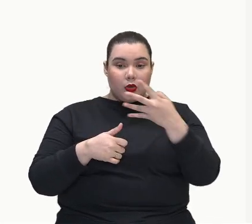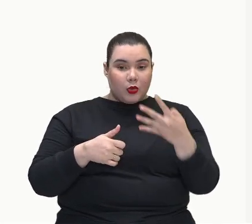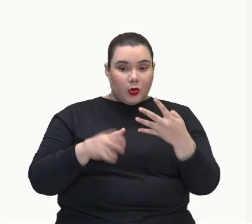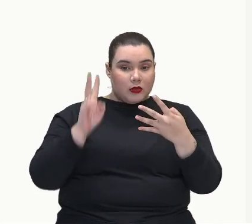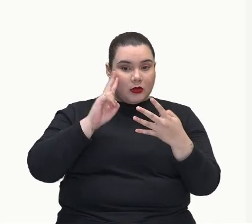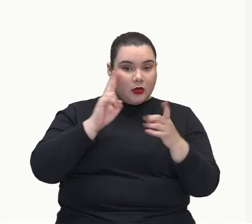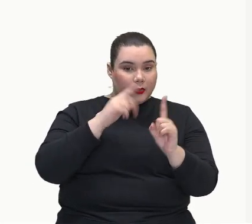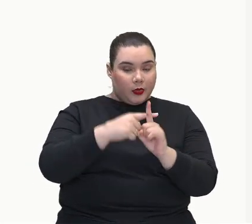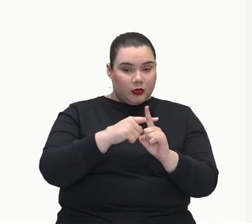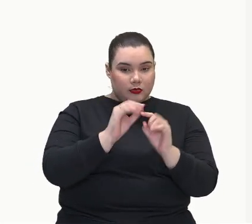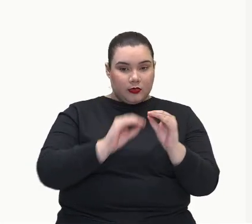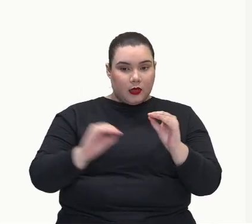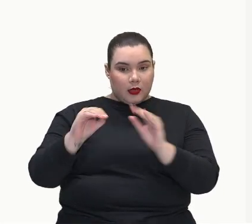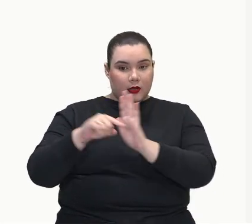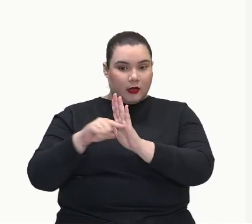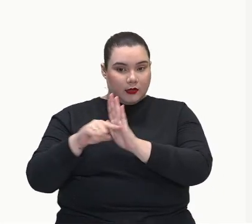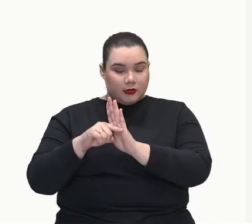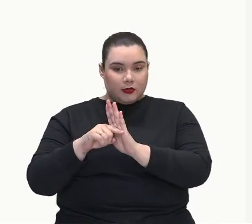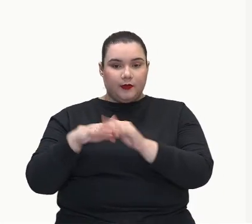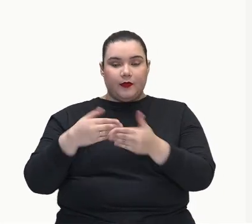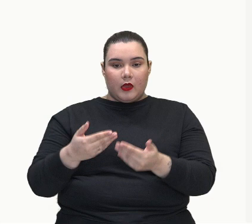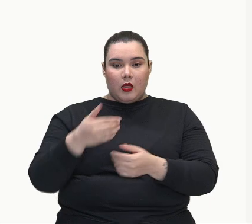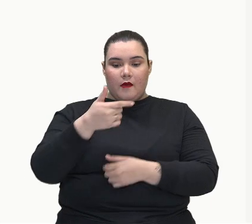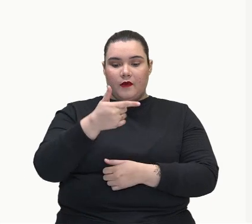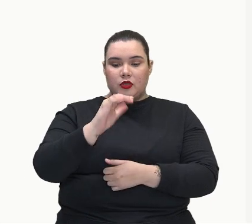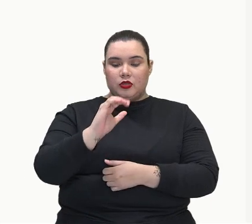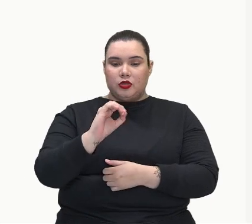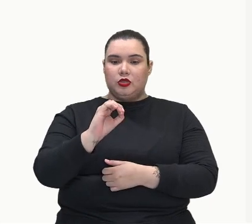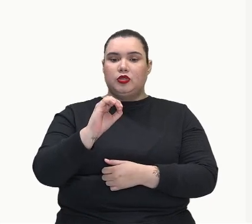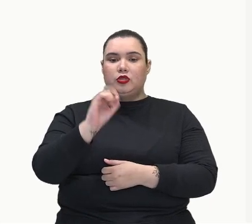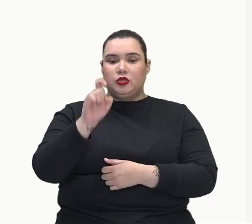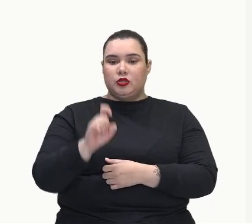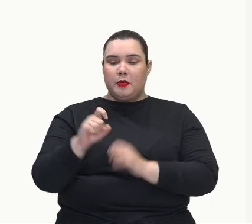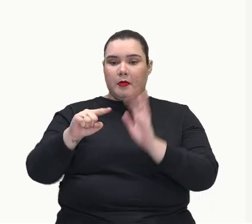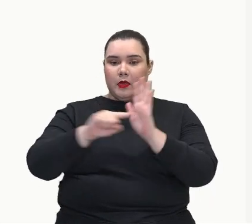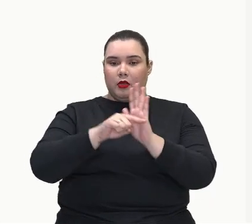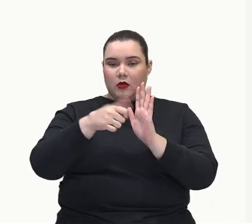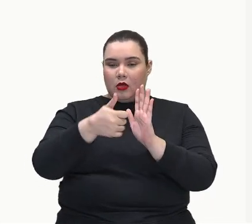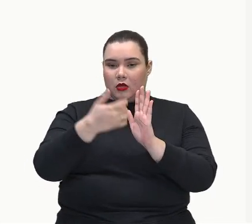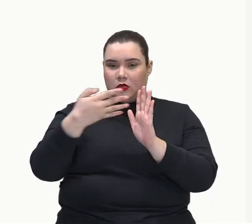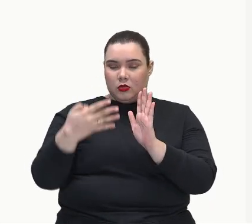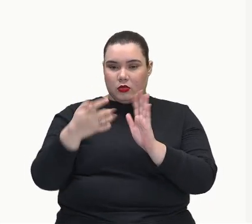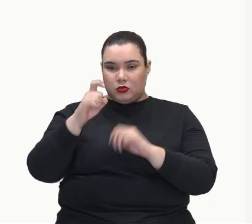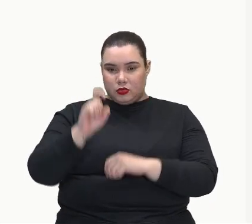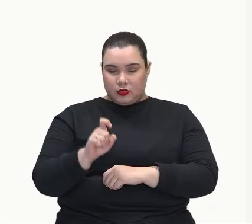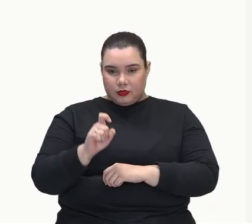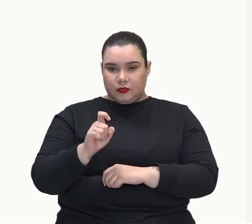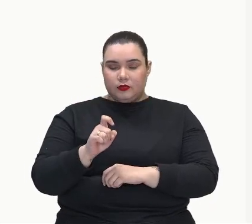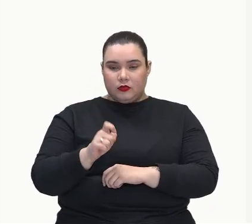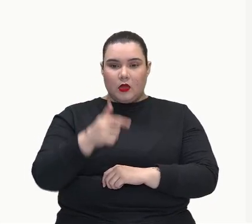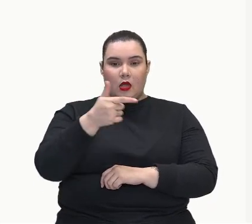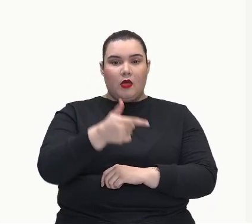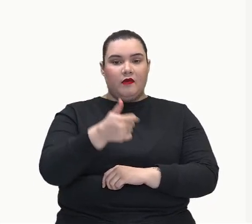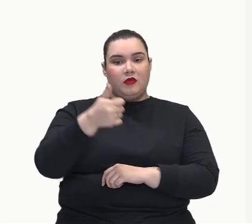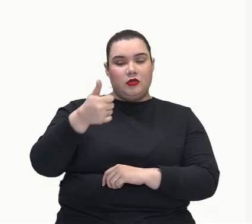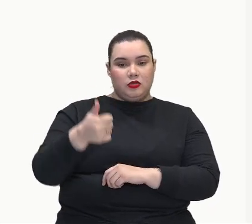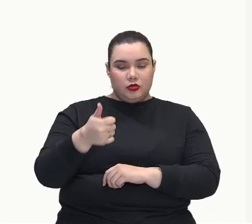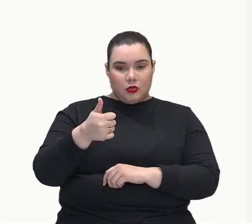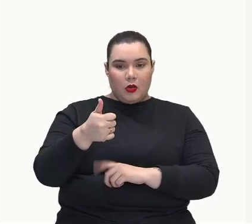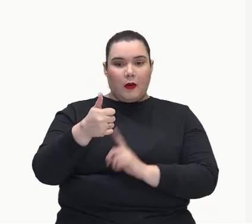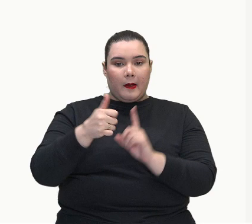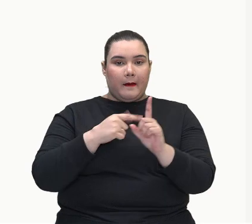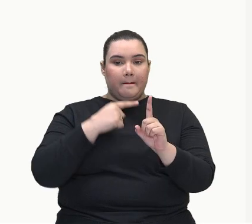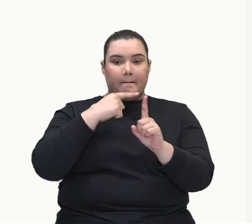positivo, passou para cá negativo, menos 14x, o 21 continuou lá sem alterar o seu sinal, e o